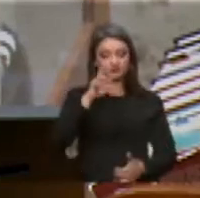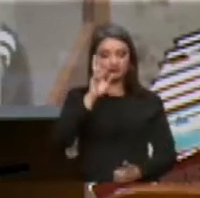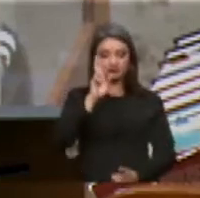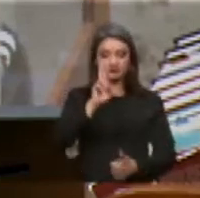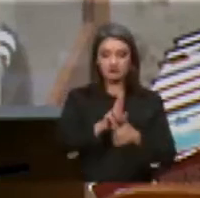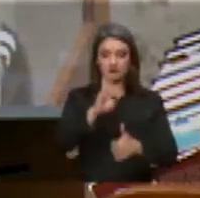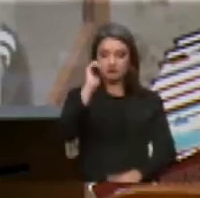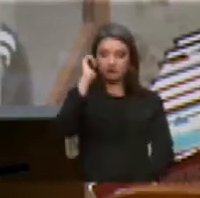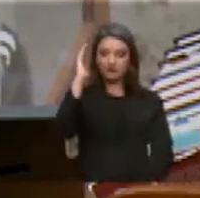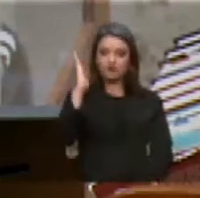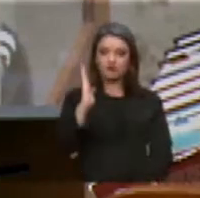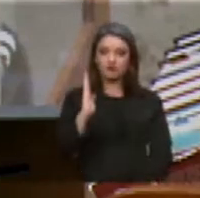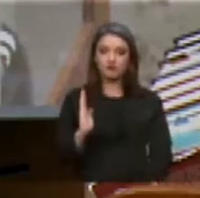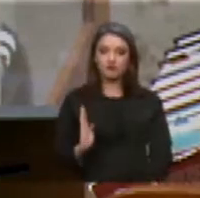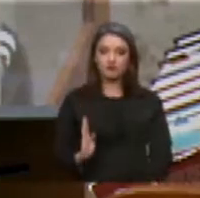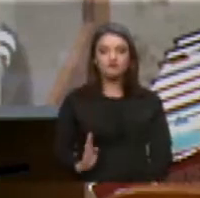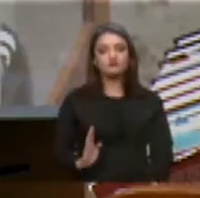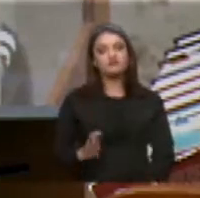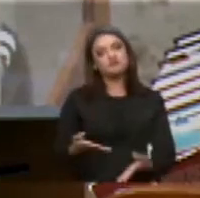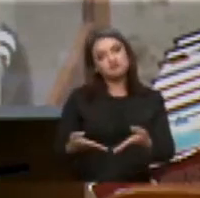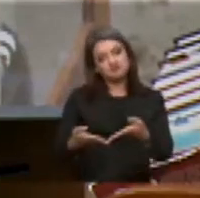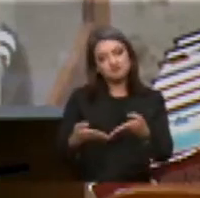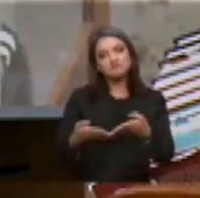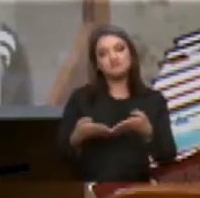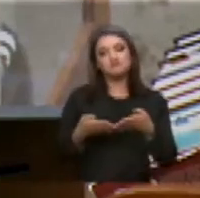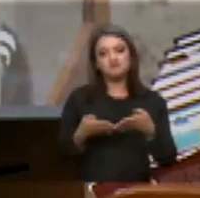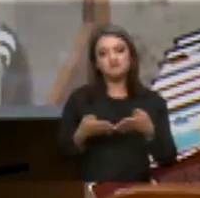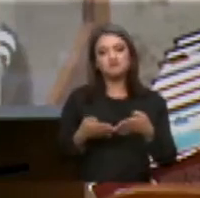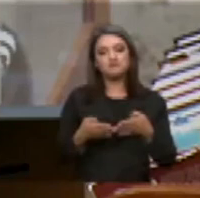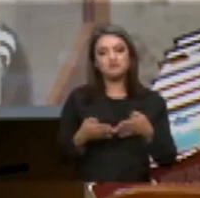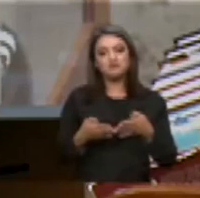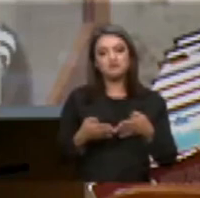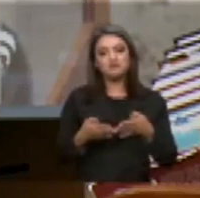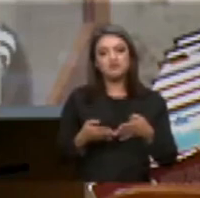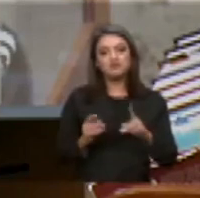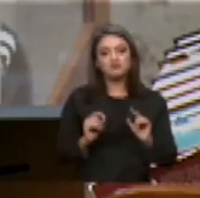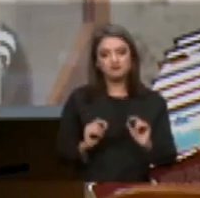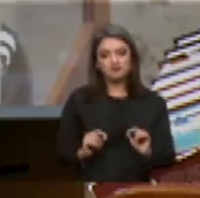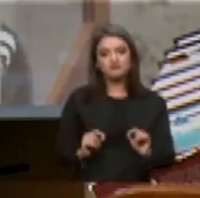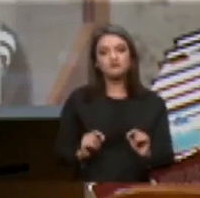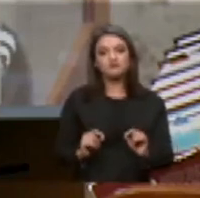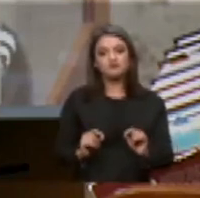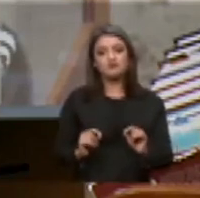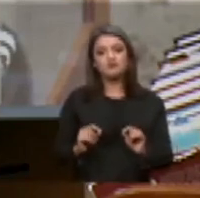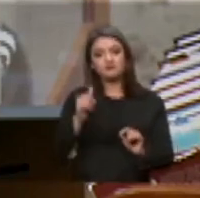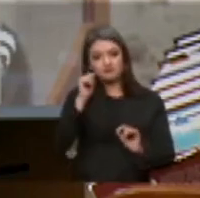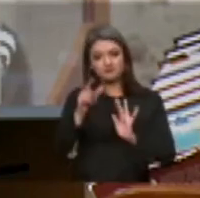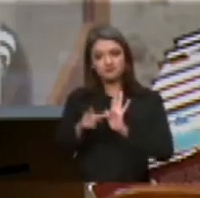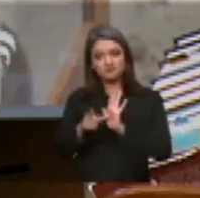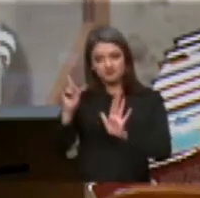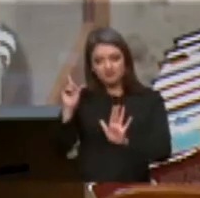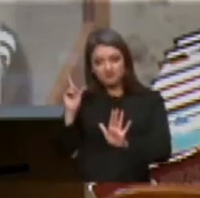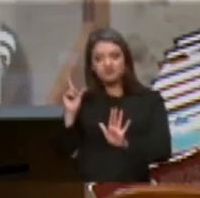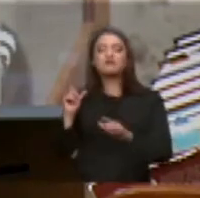da República, pedindo vênia à minha ilustre antecessora,